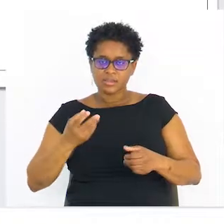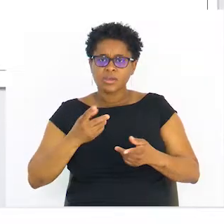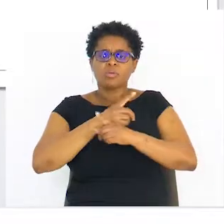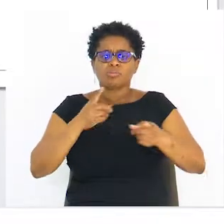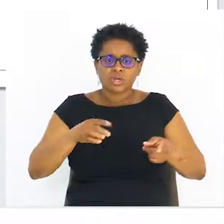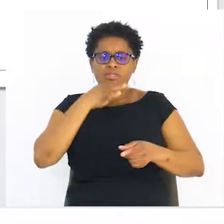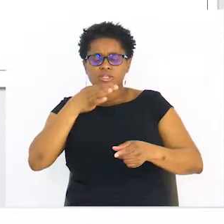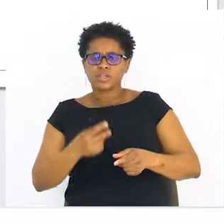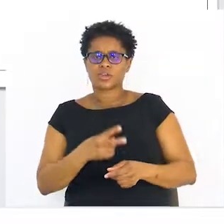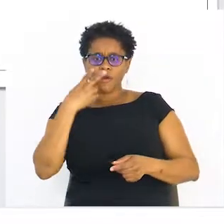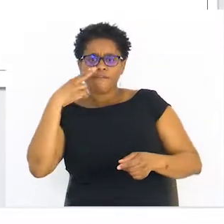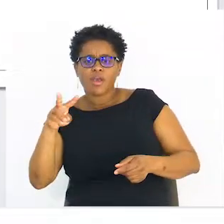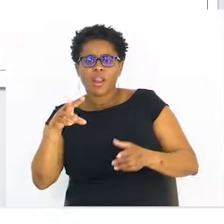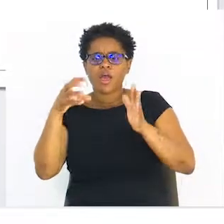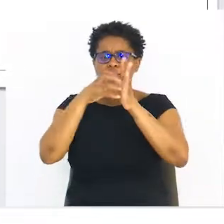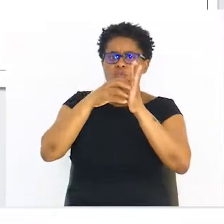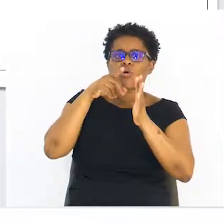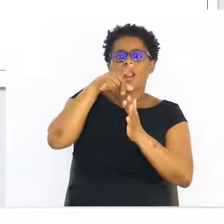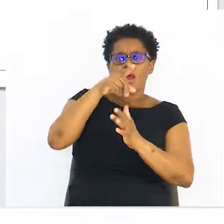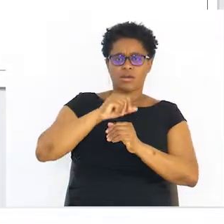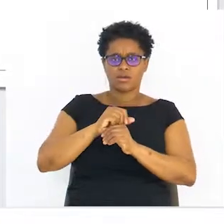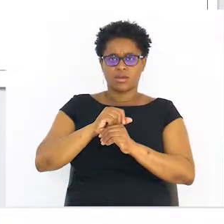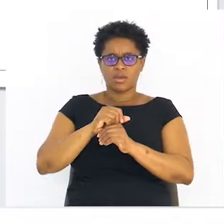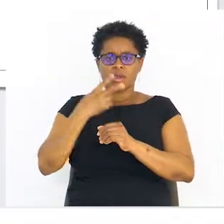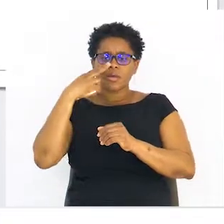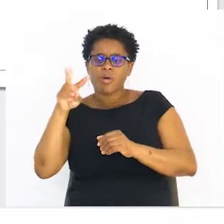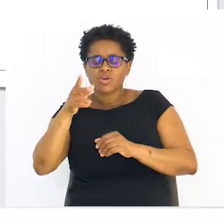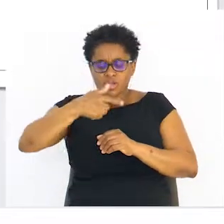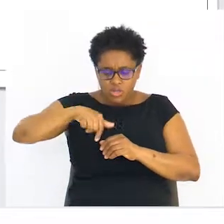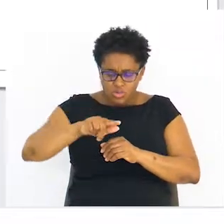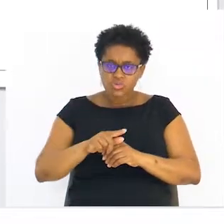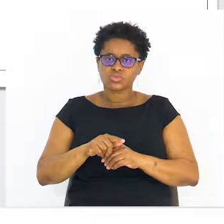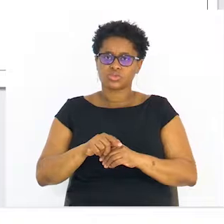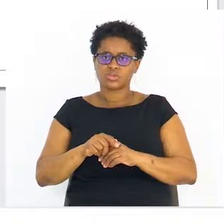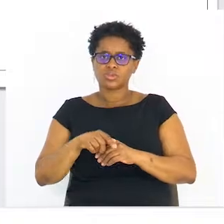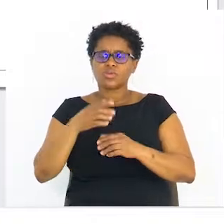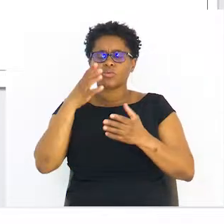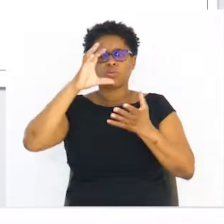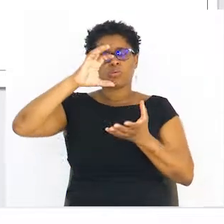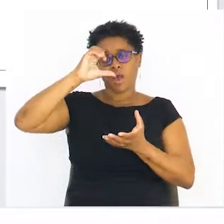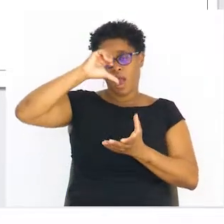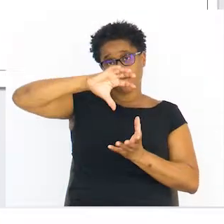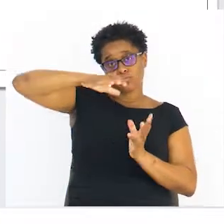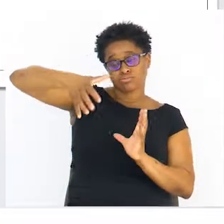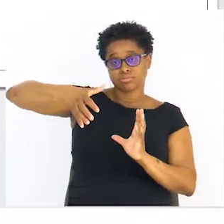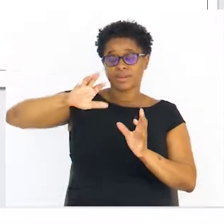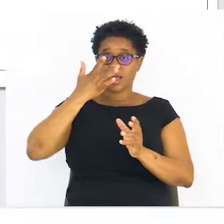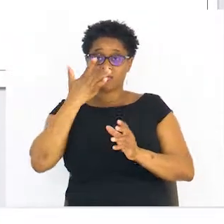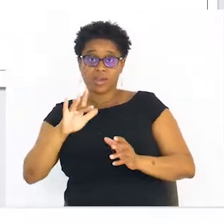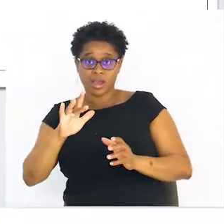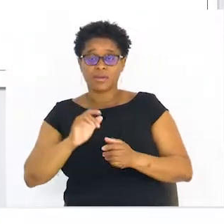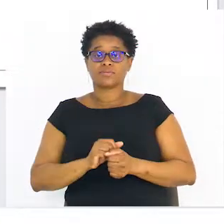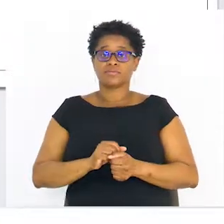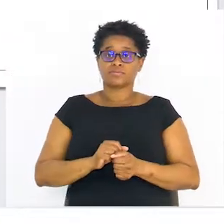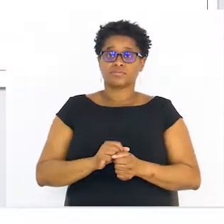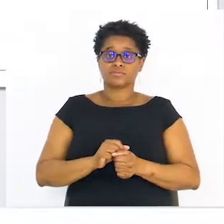figura. A figura nos mostra o continente africano isolado, com um homem